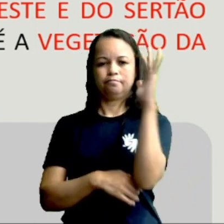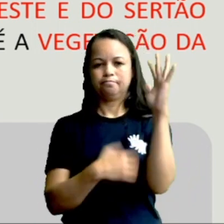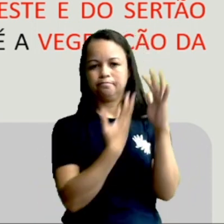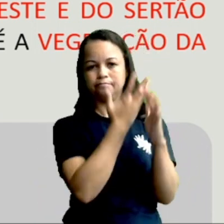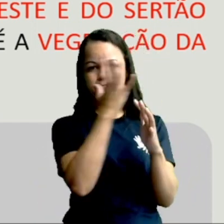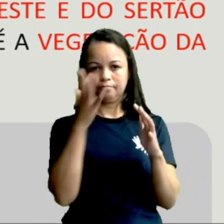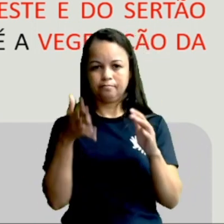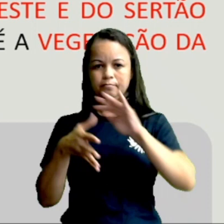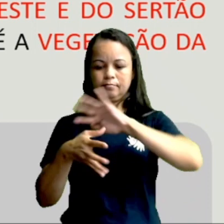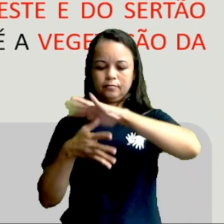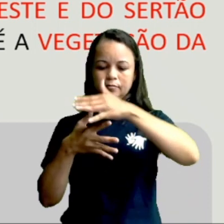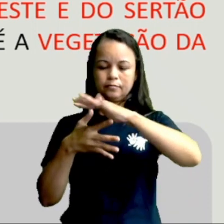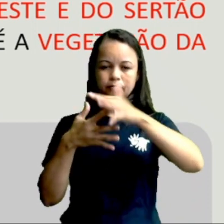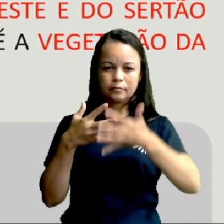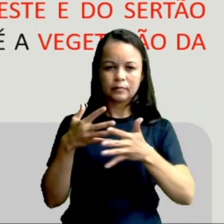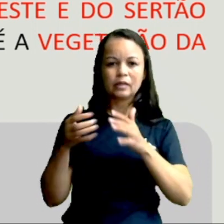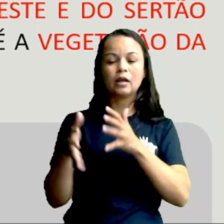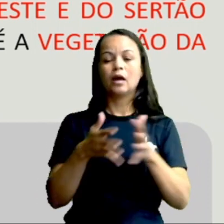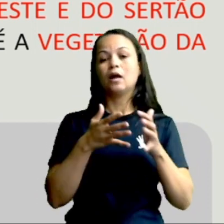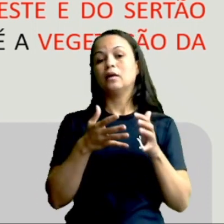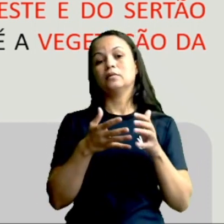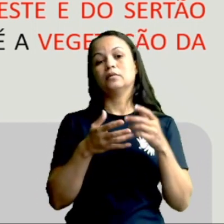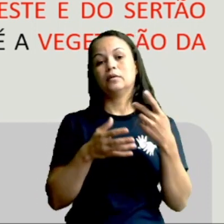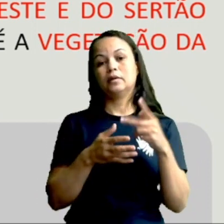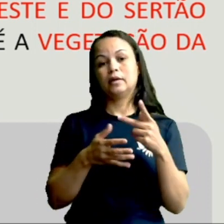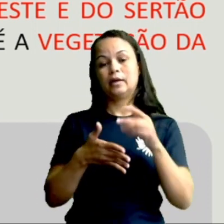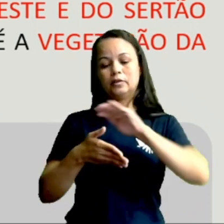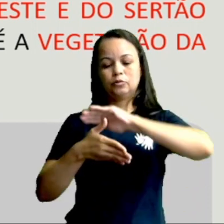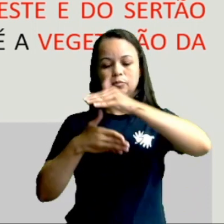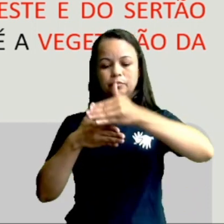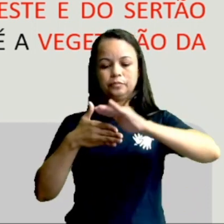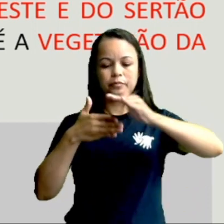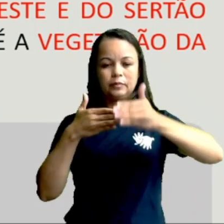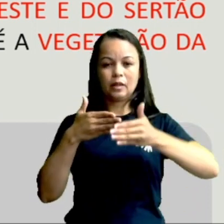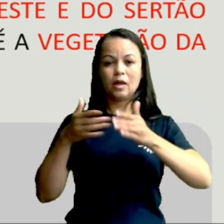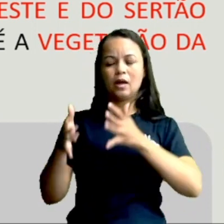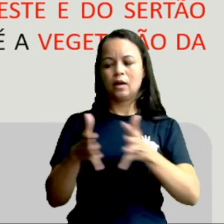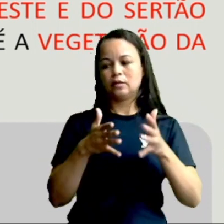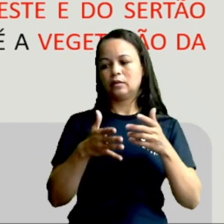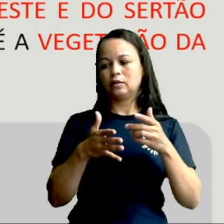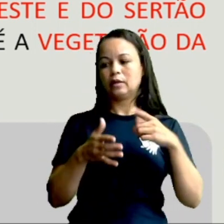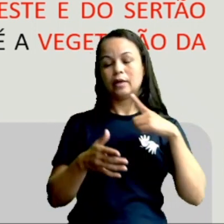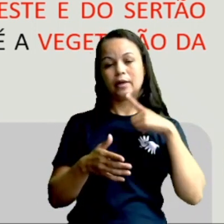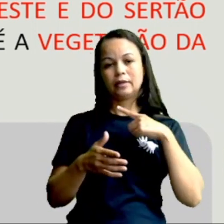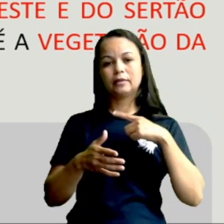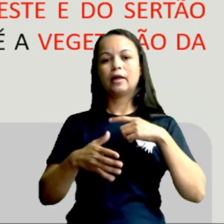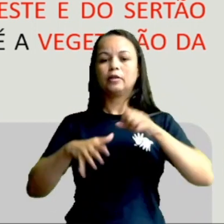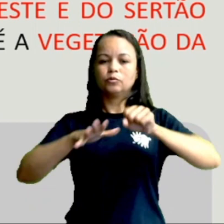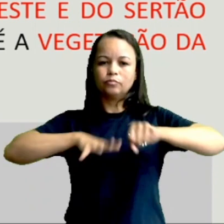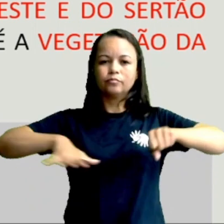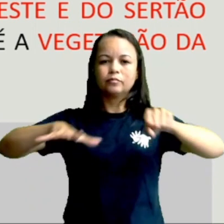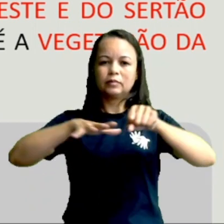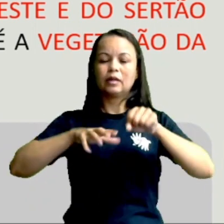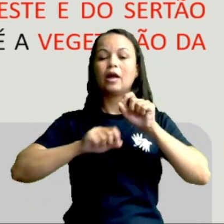E, por fim, na região do agreste do sertão do estado, o que predomina é a vegetação da caatinga, aquela